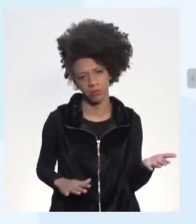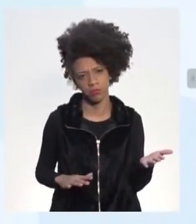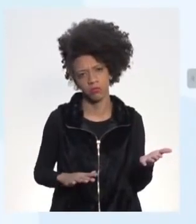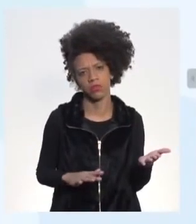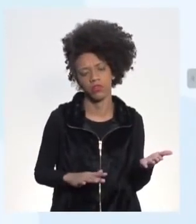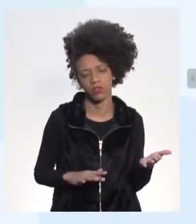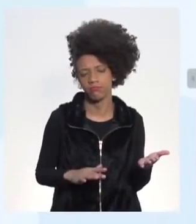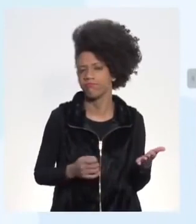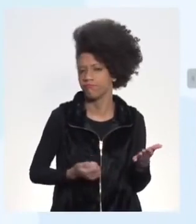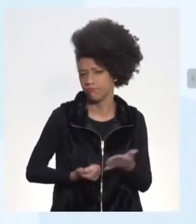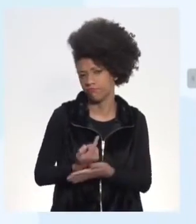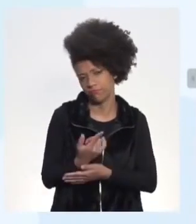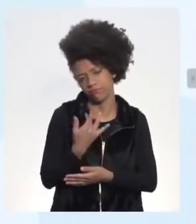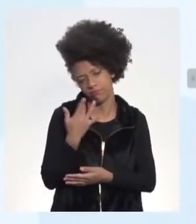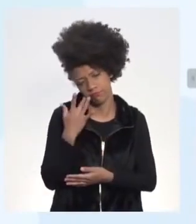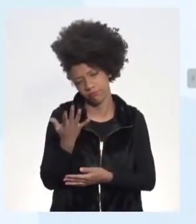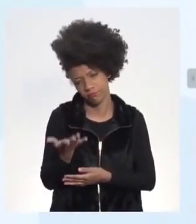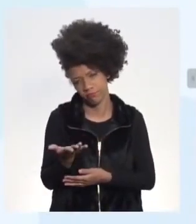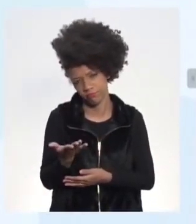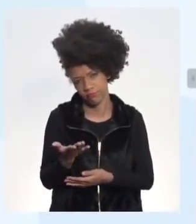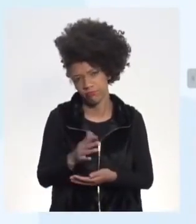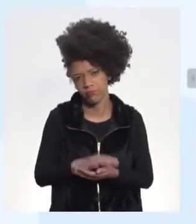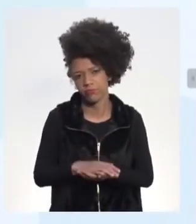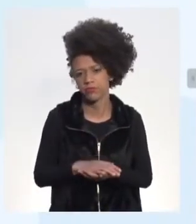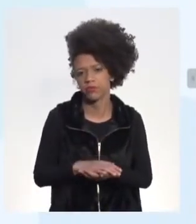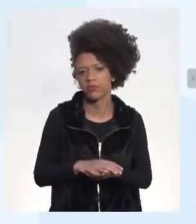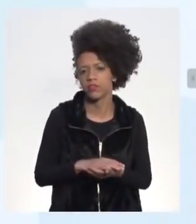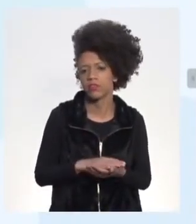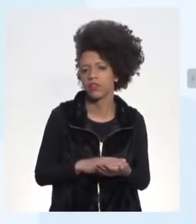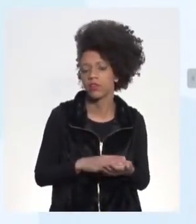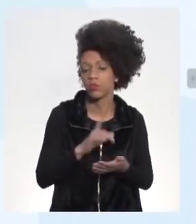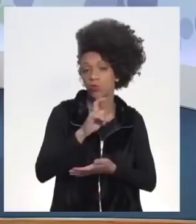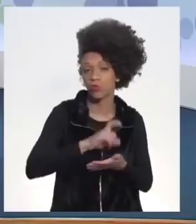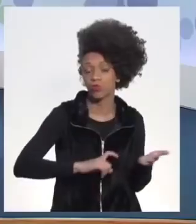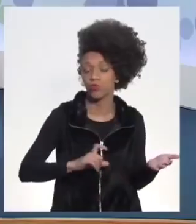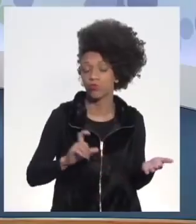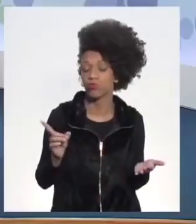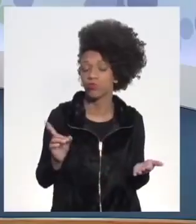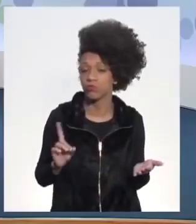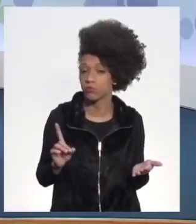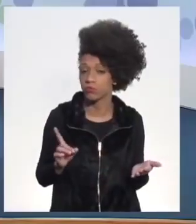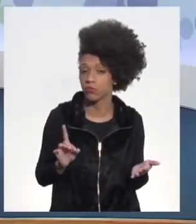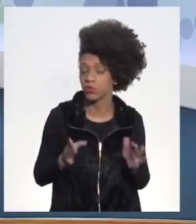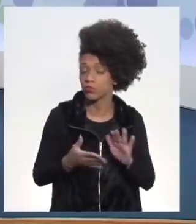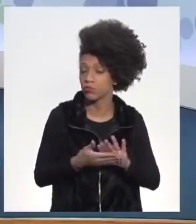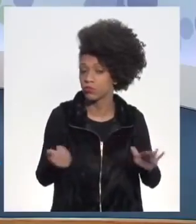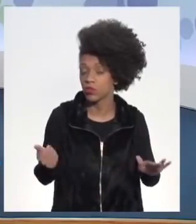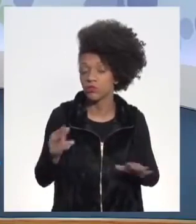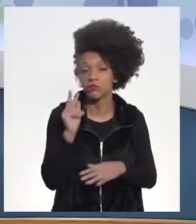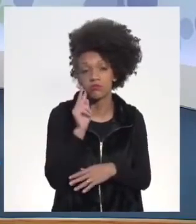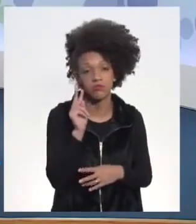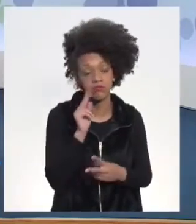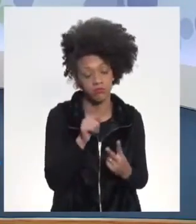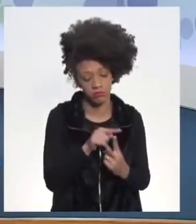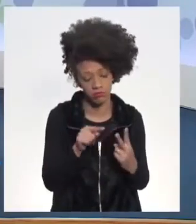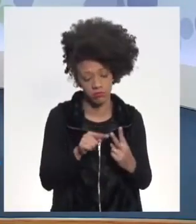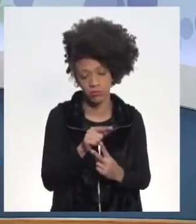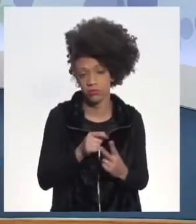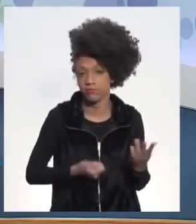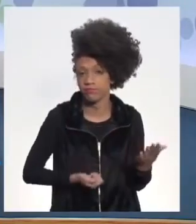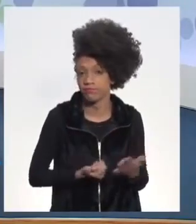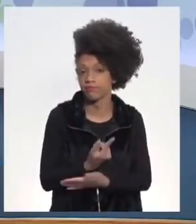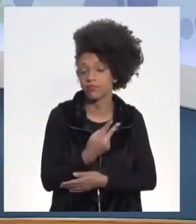Jonas? Entre Sim. o bancário e o cartão de débito, pegando só o valor de desconto. Lembrando que nesses dois, como são valores à